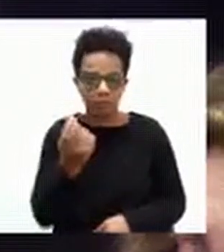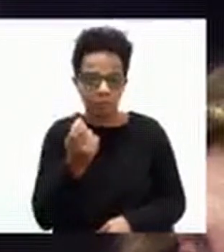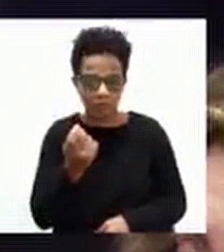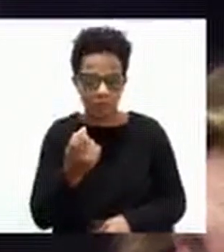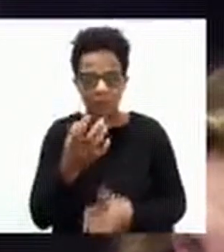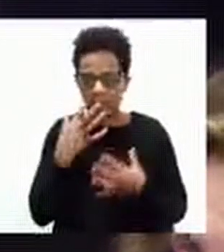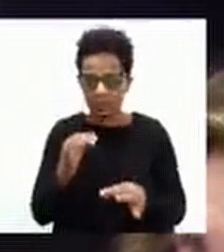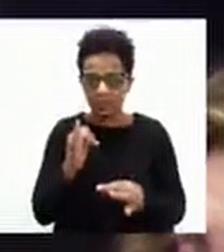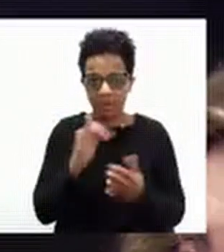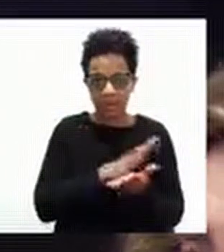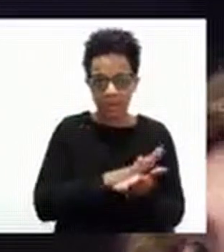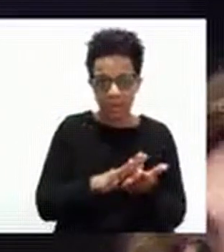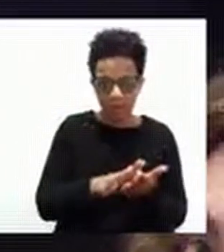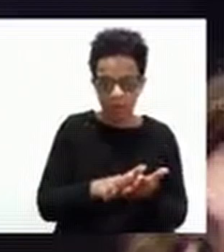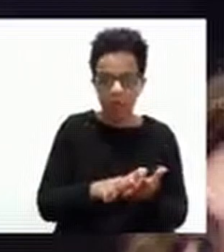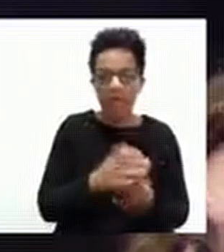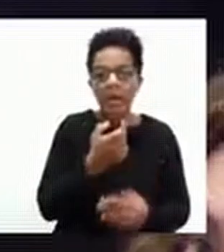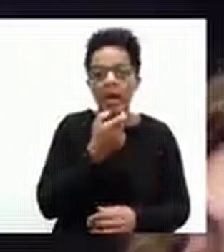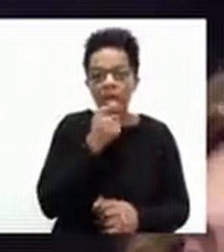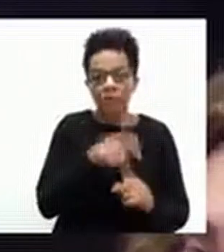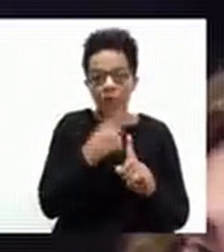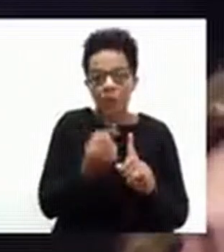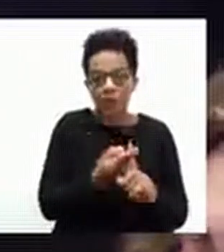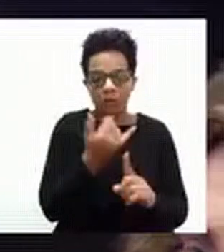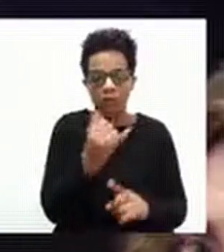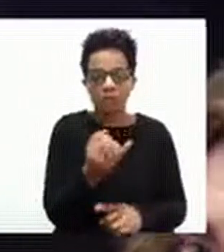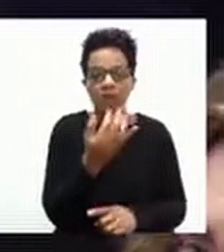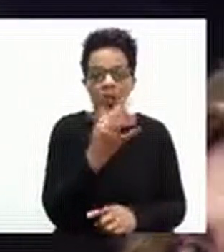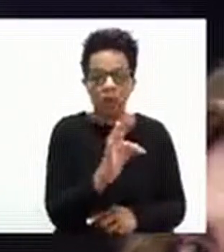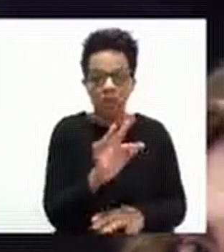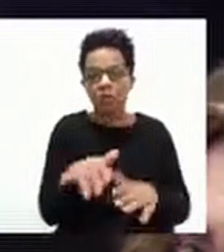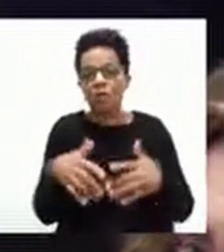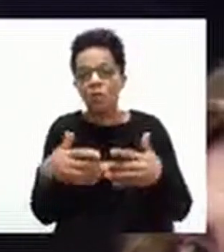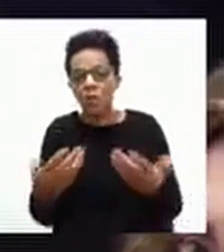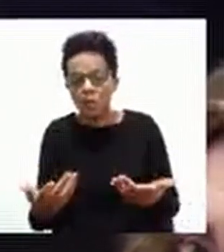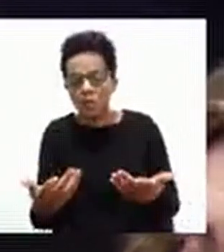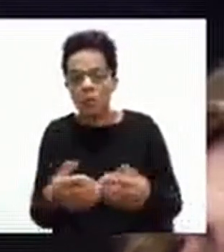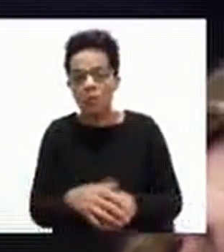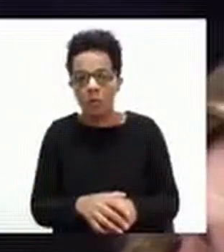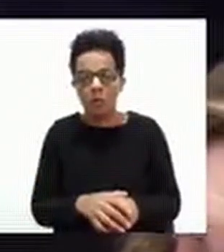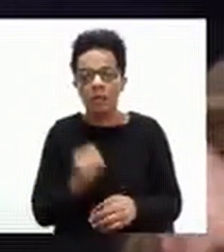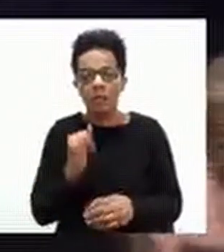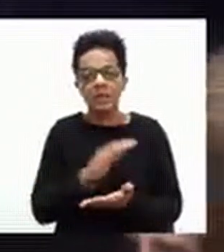é apenas referente ao ano 2024 ou engloba alguma isenção